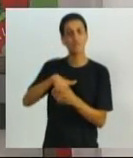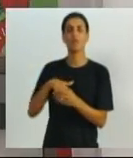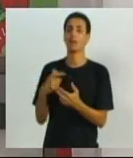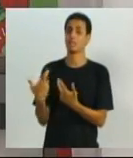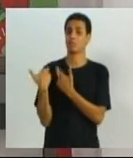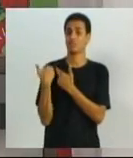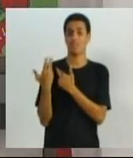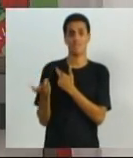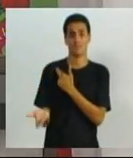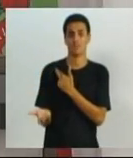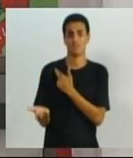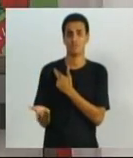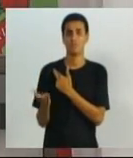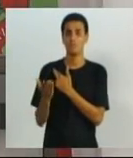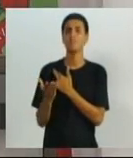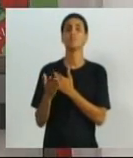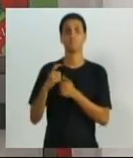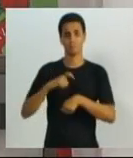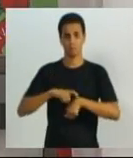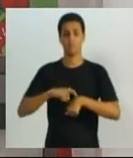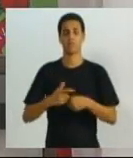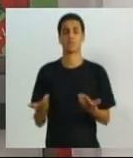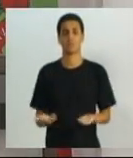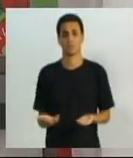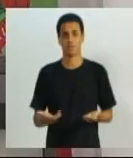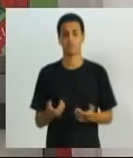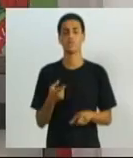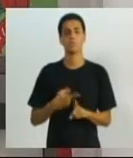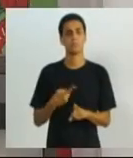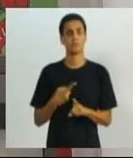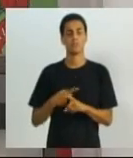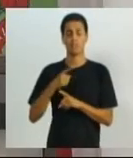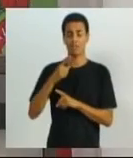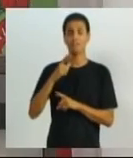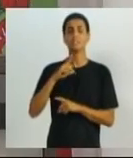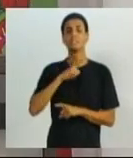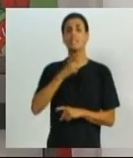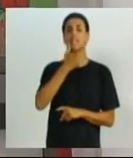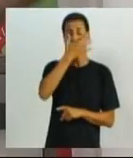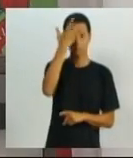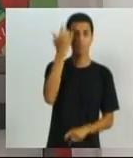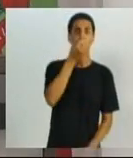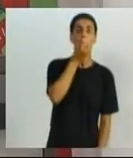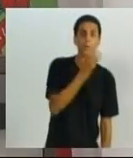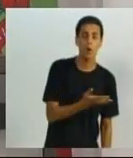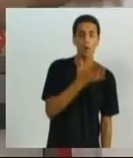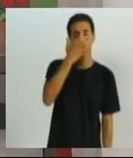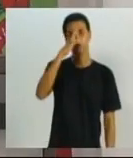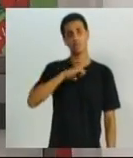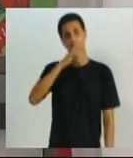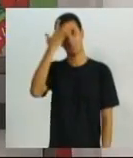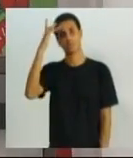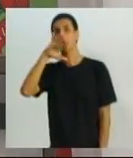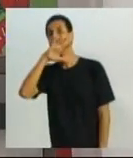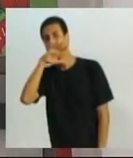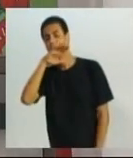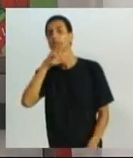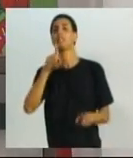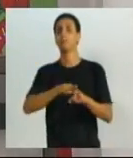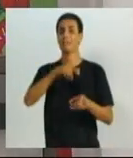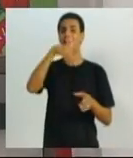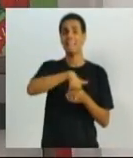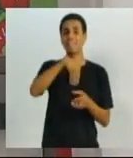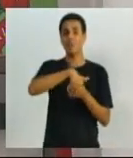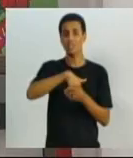todo esse cenário atual que nós estamos vivendo. Porque tanto tem bons e ruins na classe política, como tem bons e ruins no eleitor